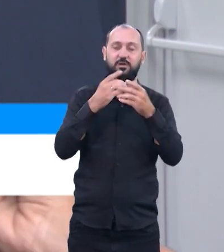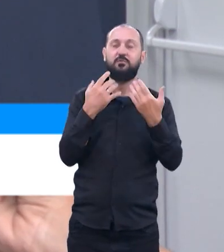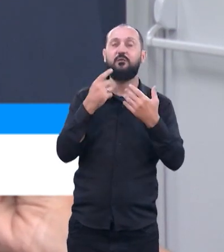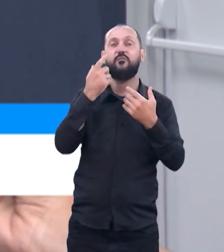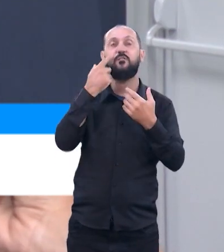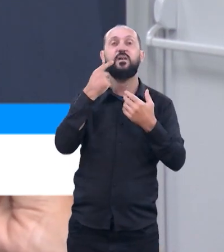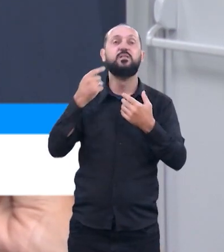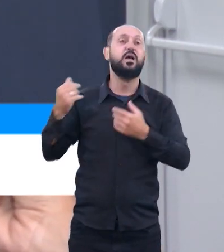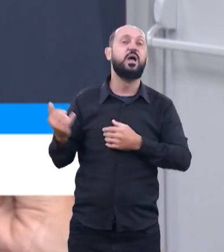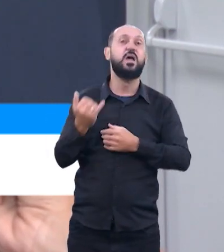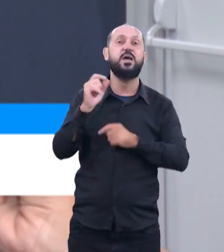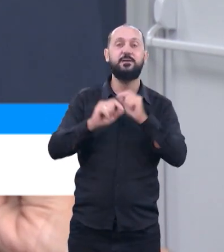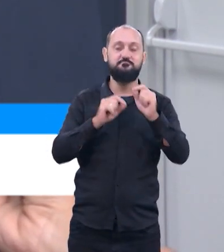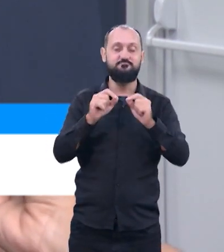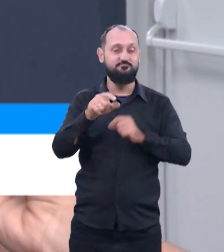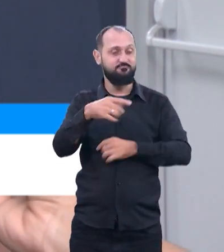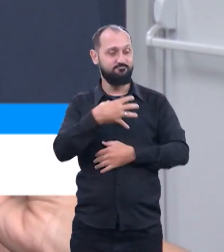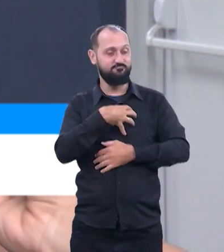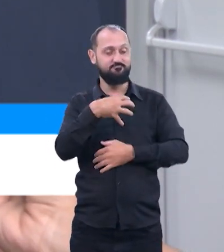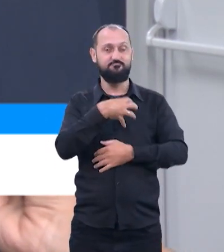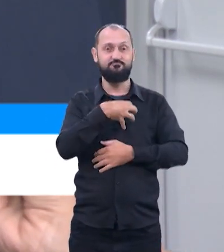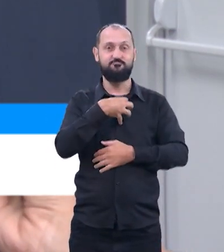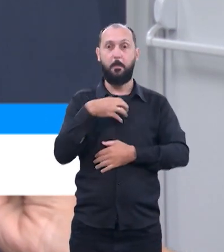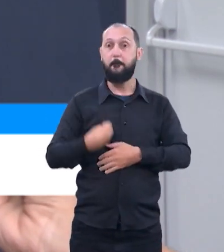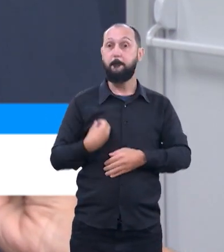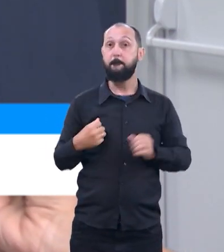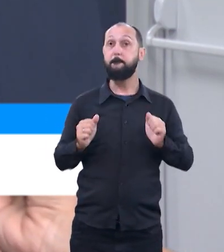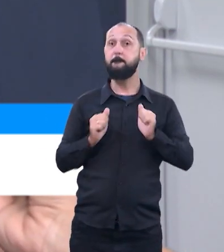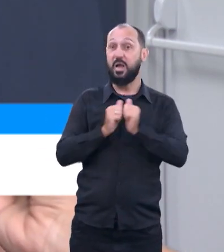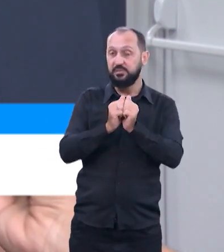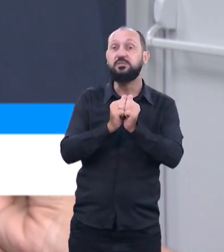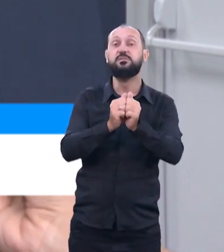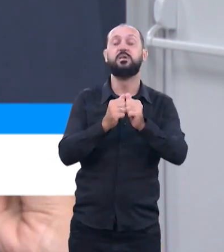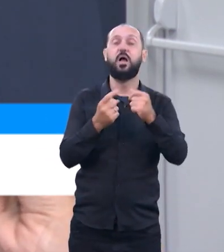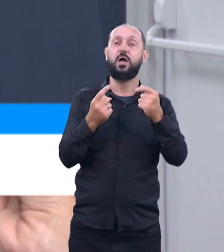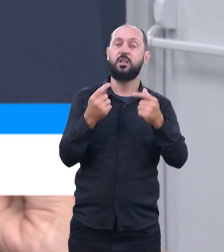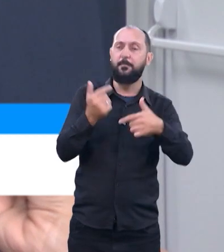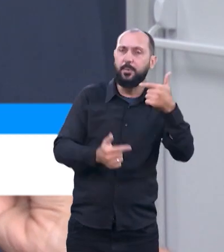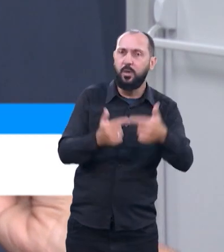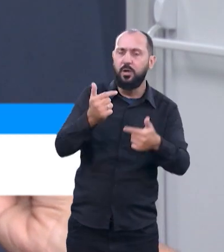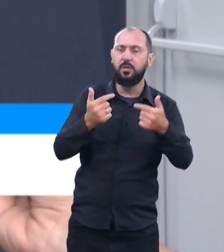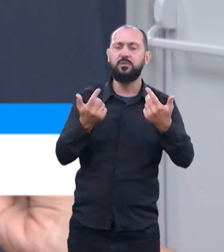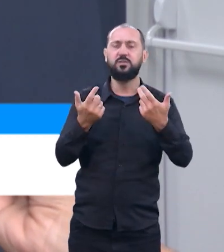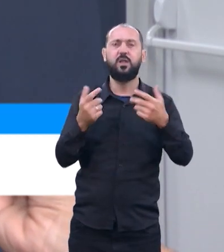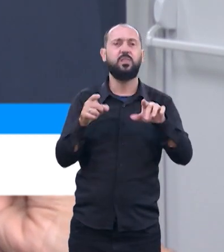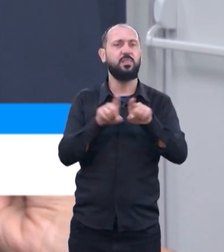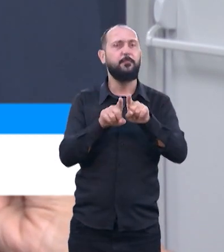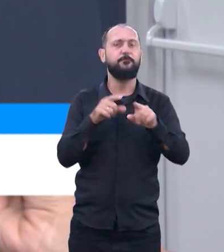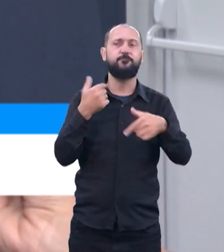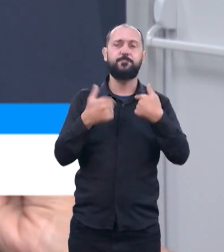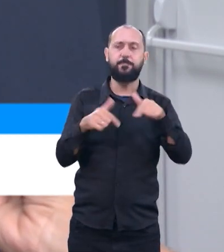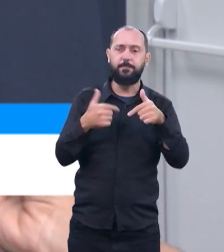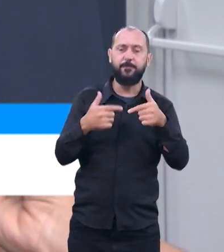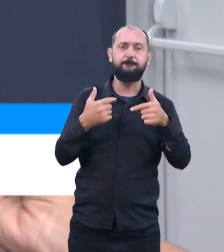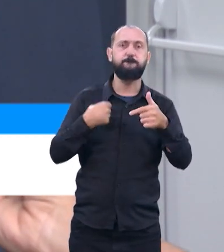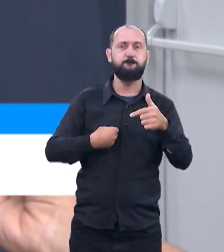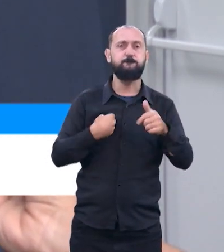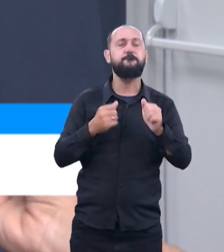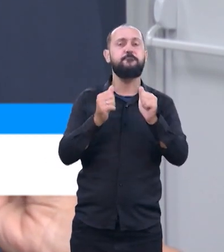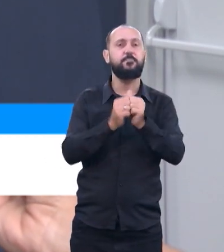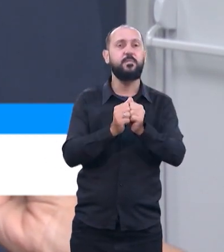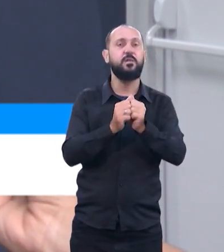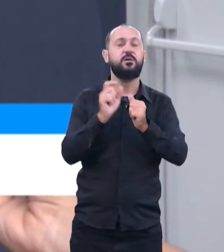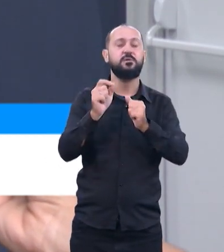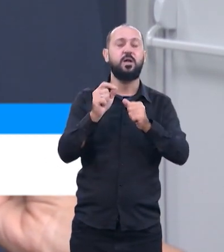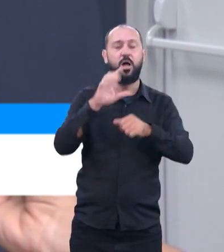entendendo a importância dele se sentir parte, né, parte da política, de também trabalhar e